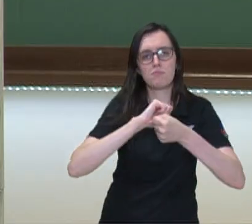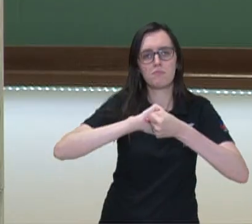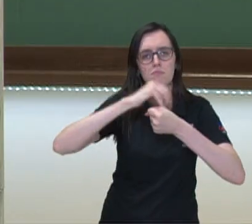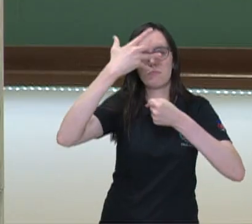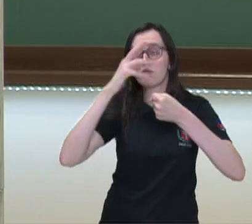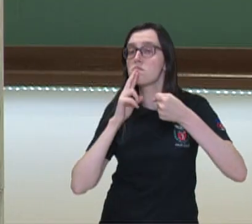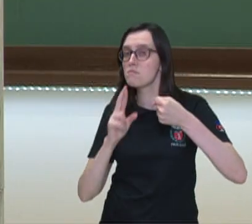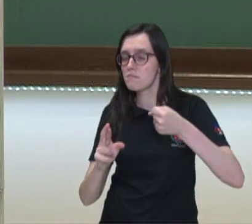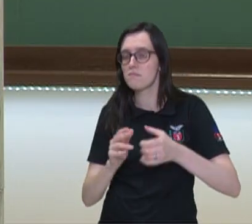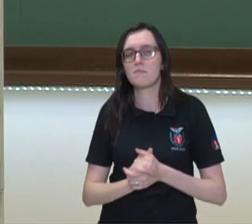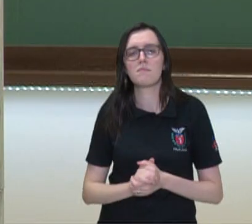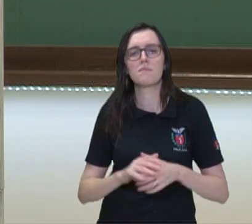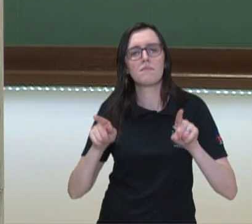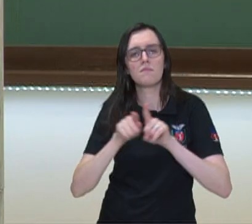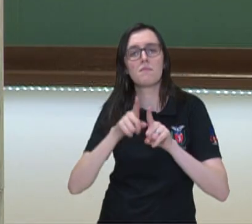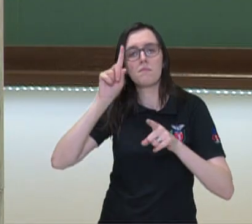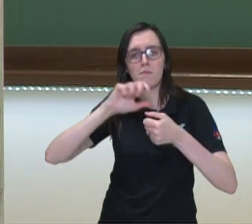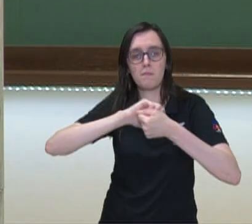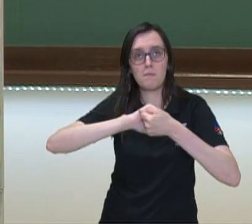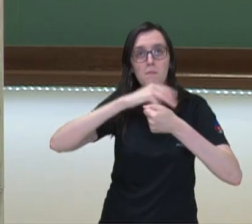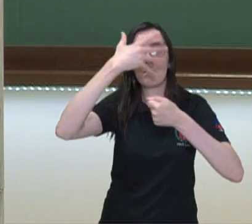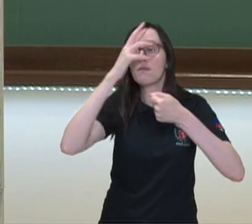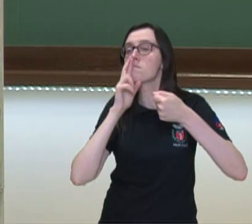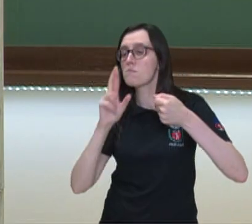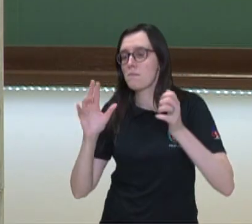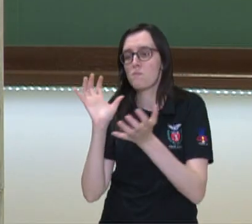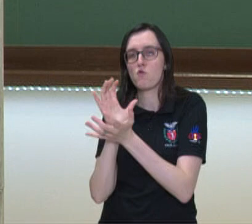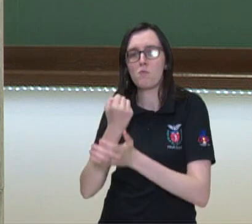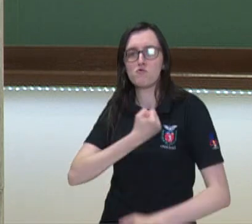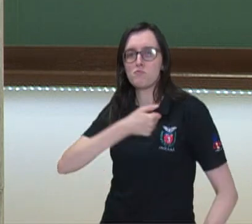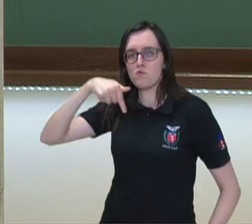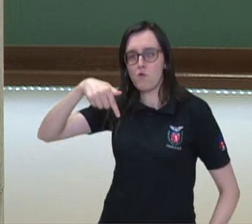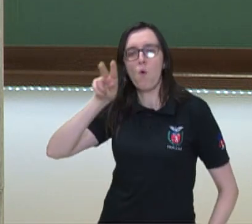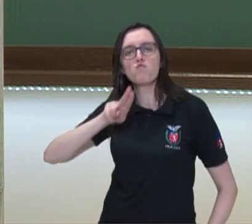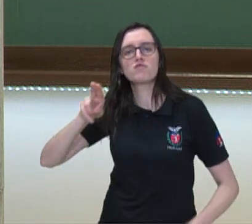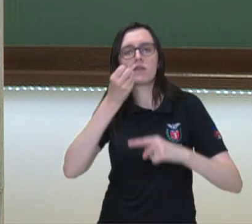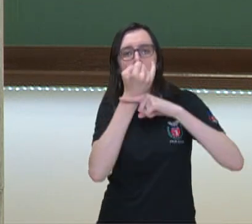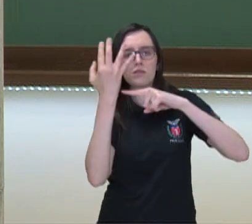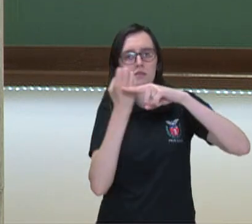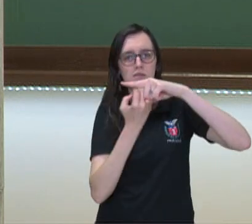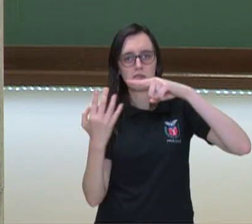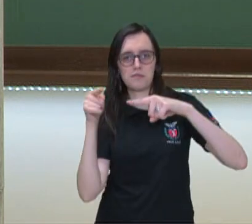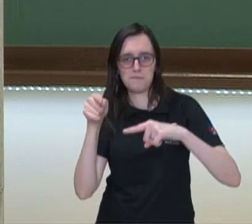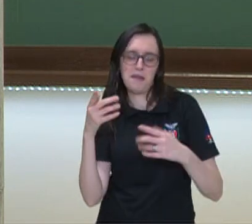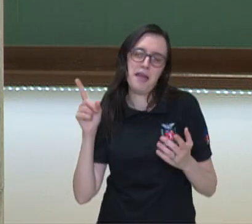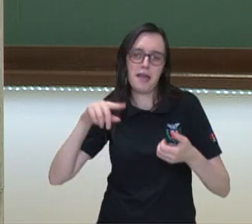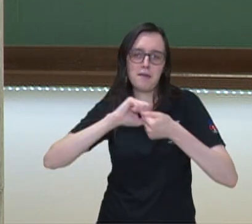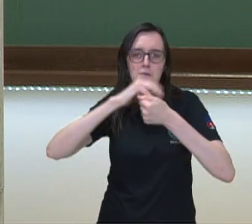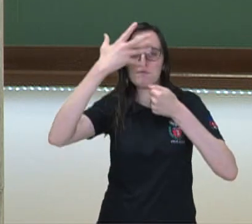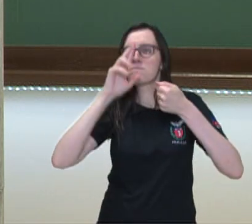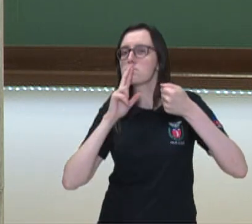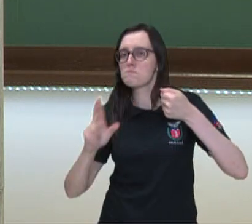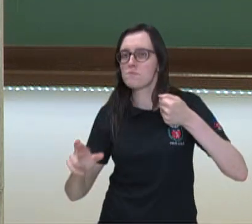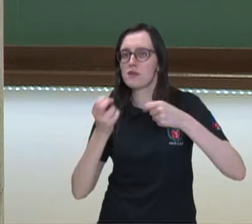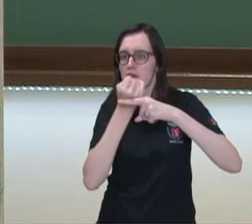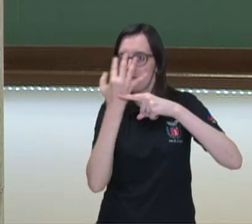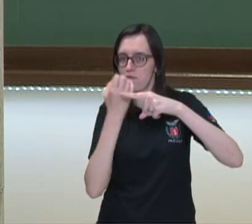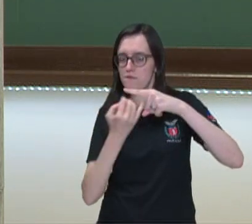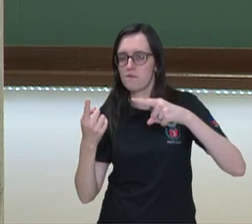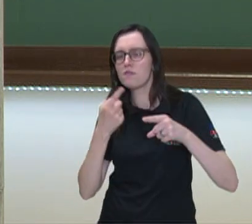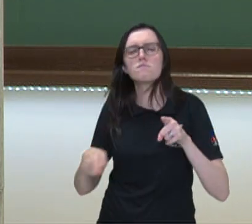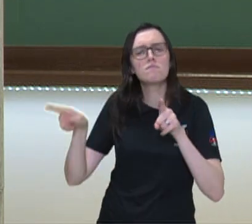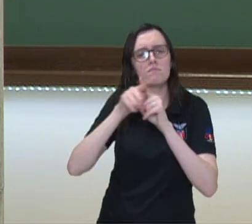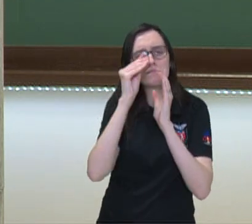potências e potências de números racionais na forma fracionária, ou seja, potências de fração. Tá bom? Reveja